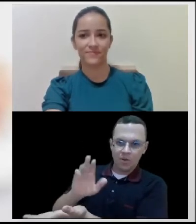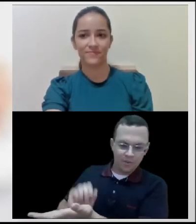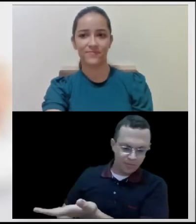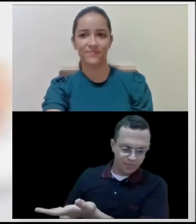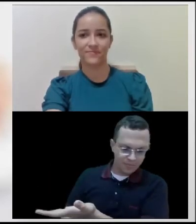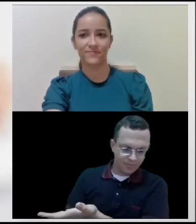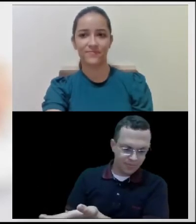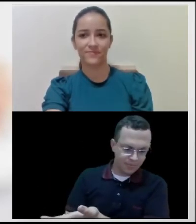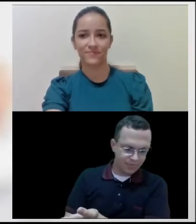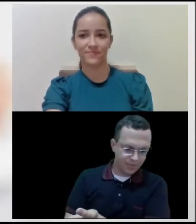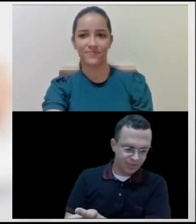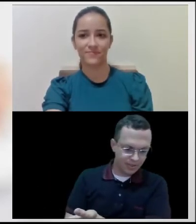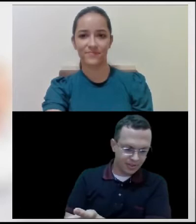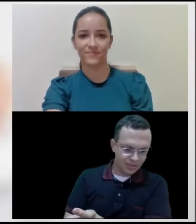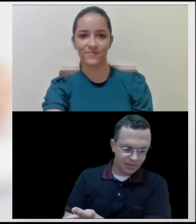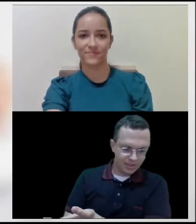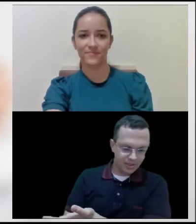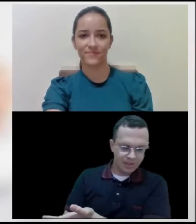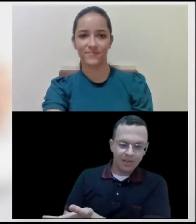Agora, ó,